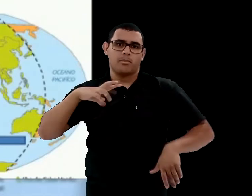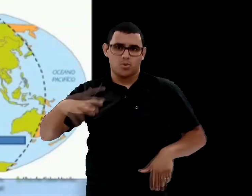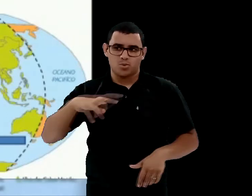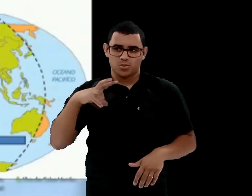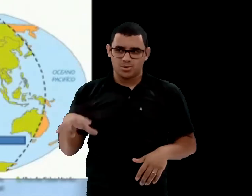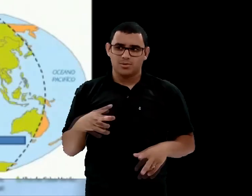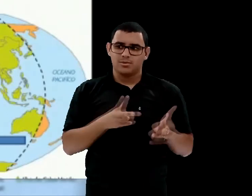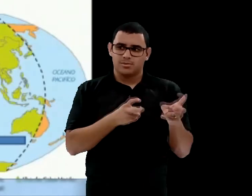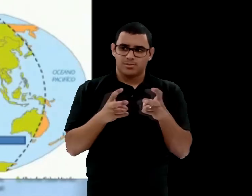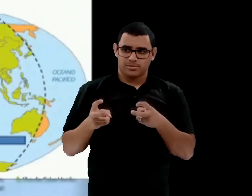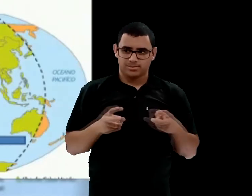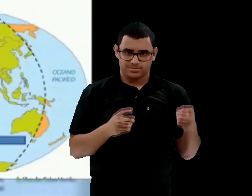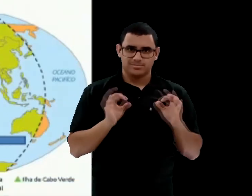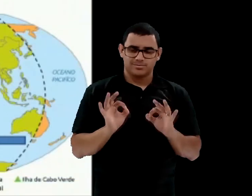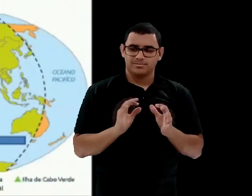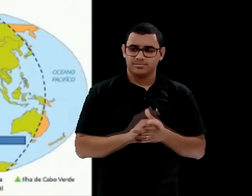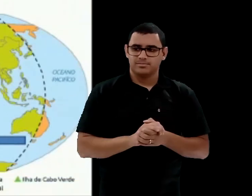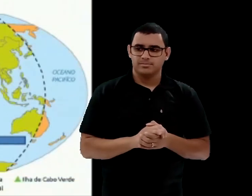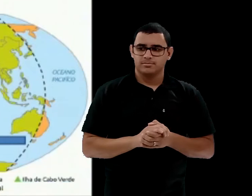observar